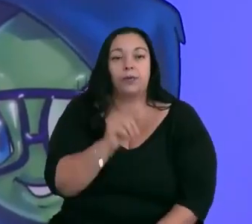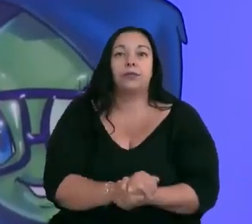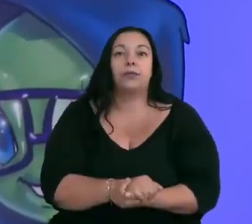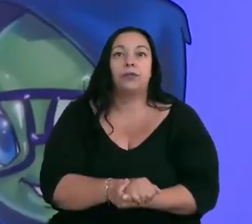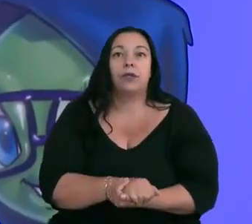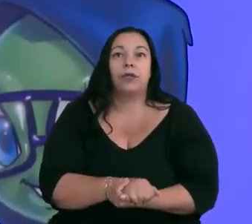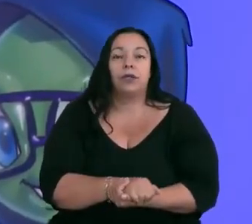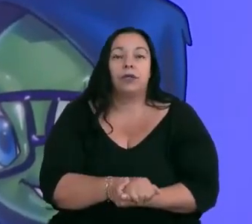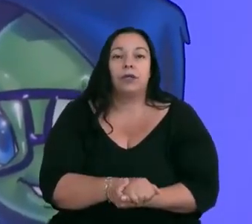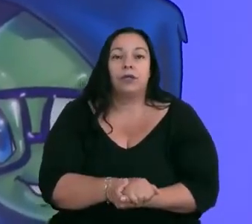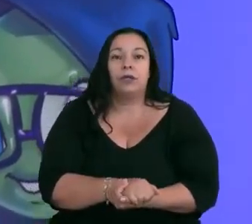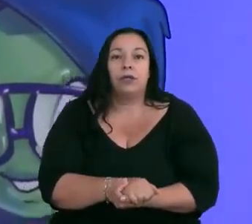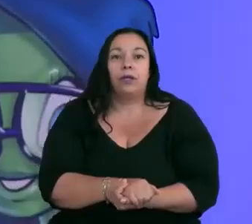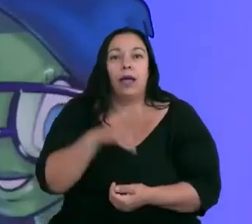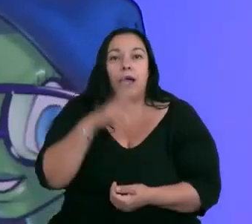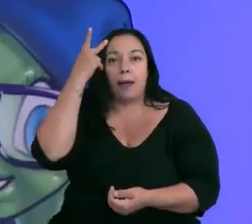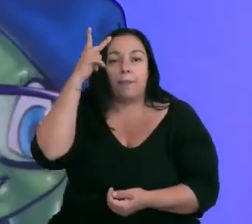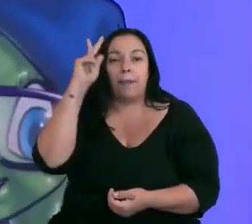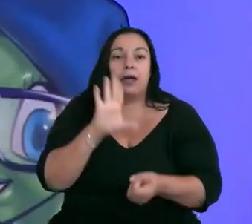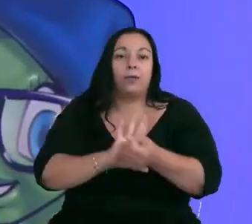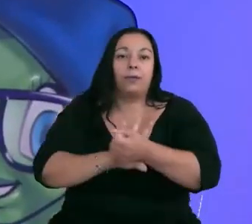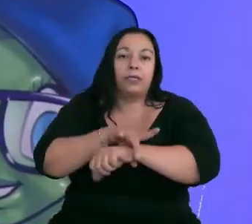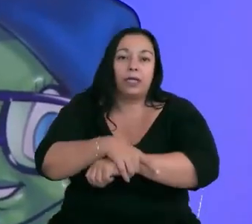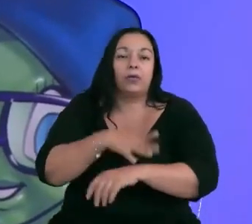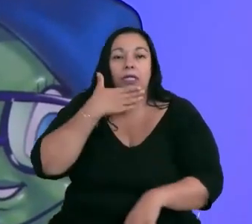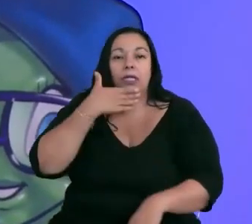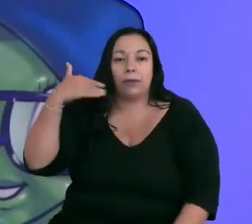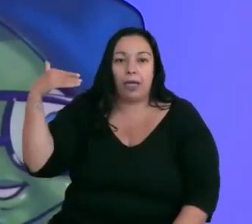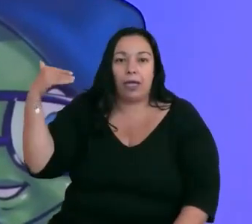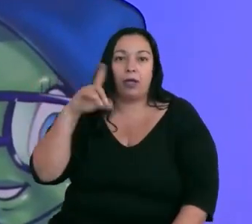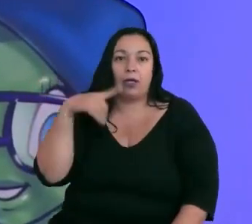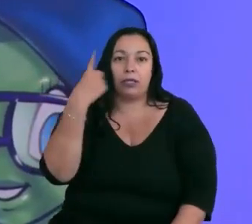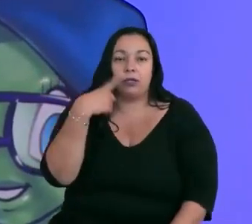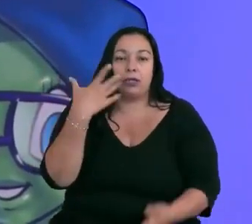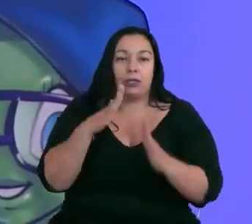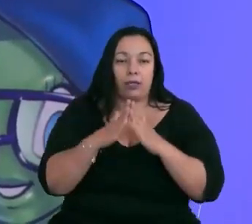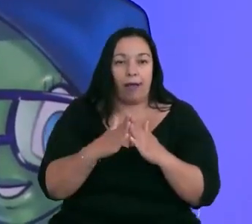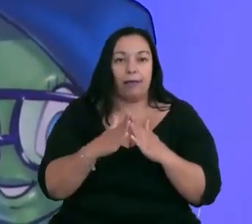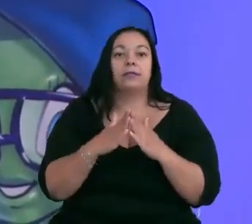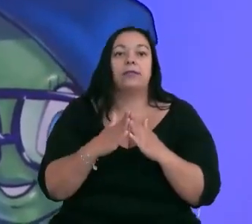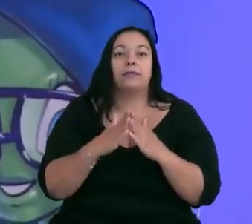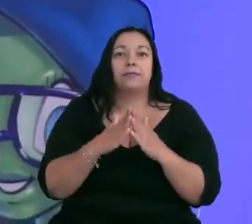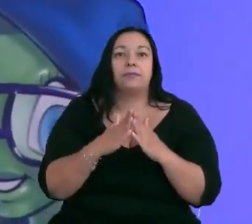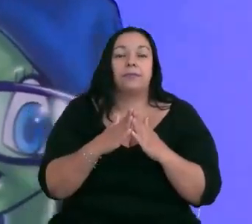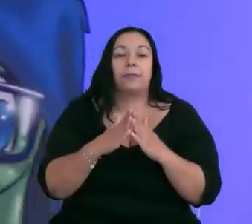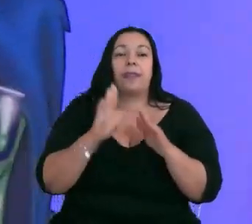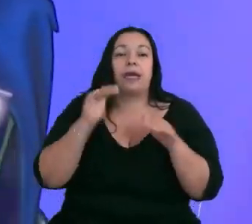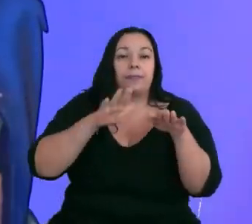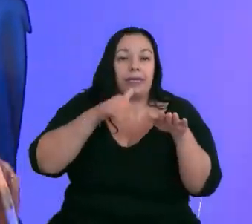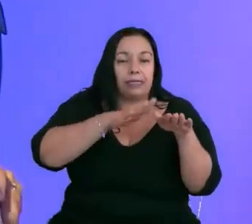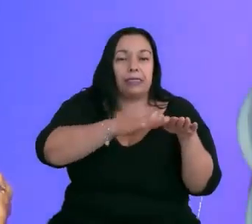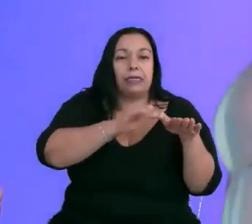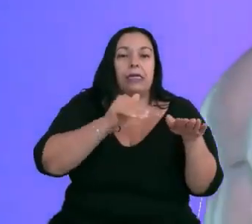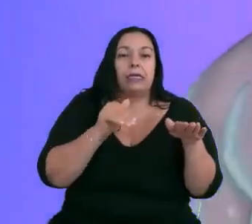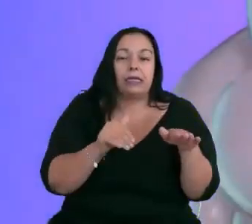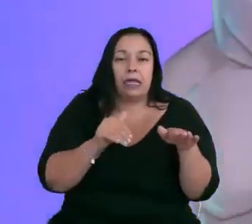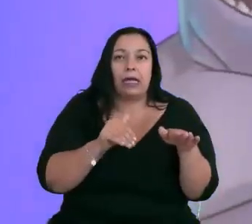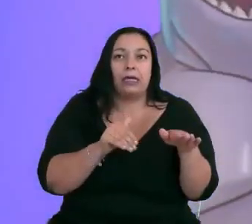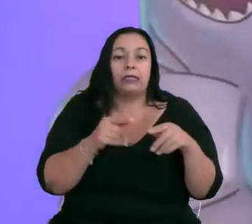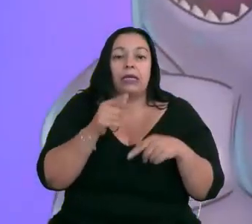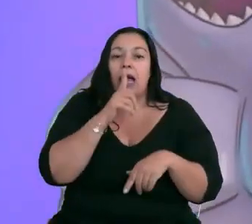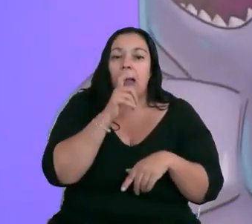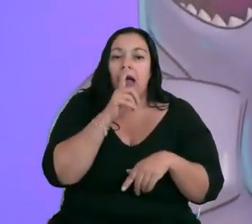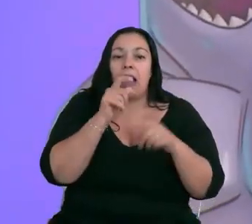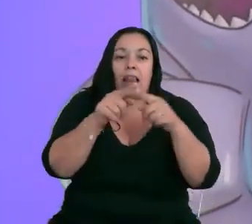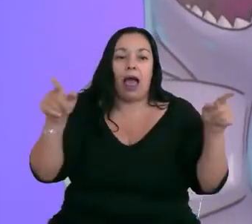prevenção para uma segurança melhor nas nossas casas, nas piscinas, nos lagos e